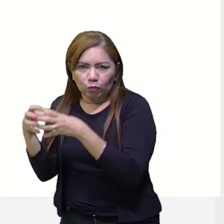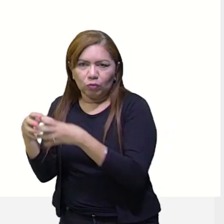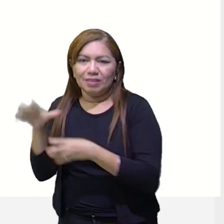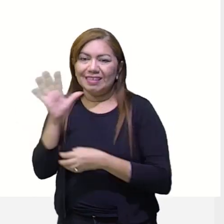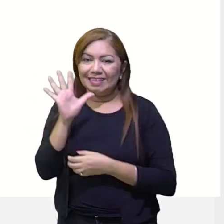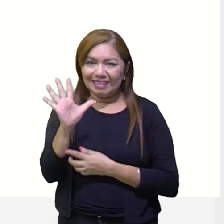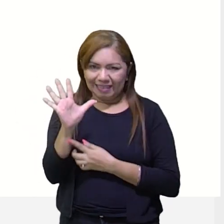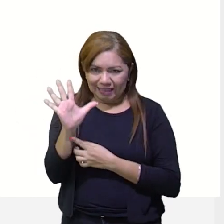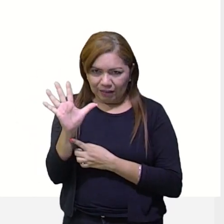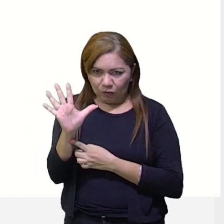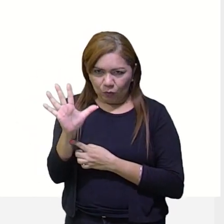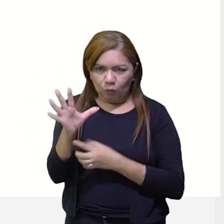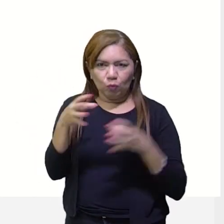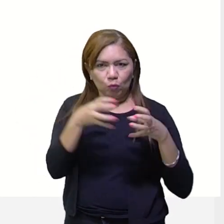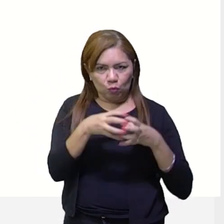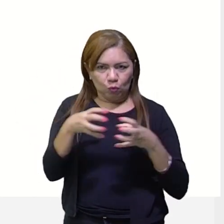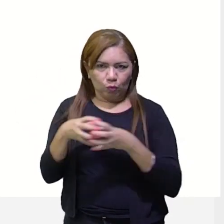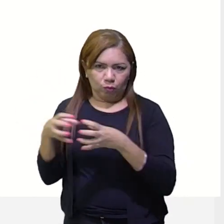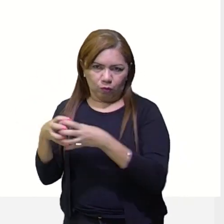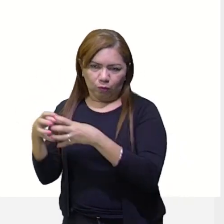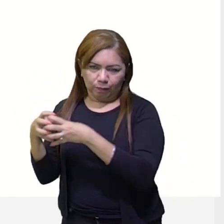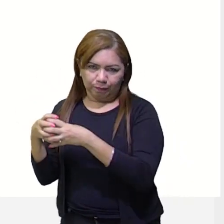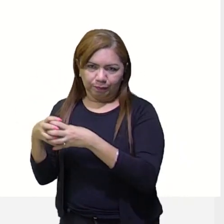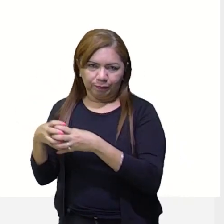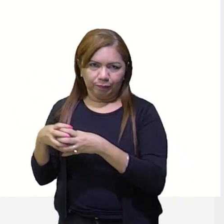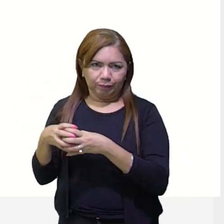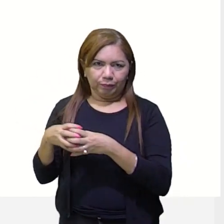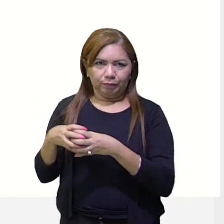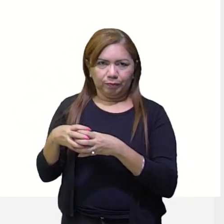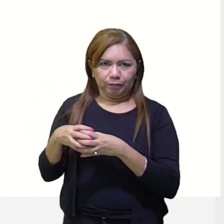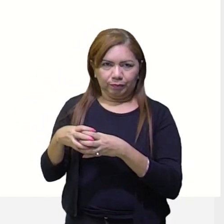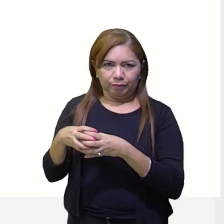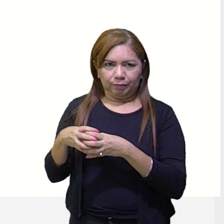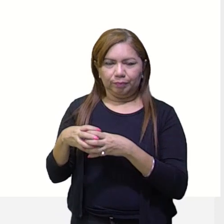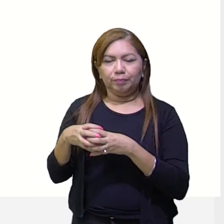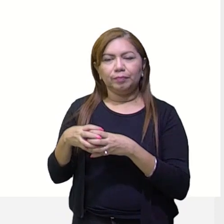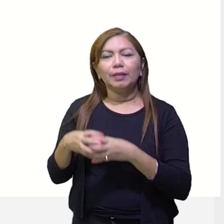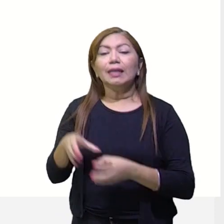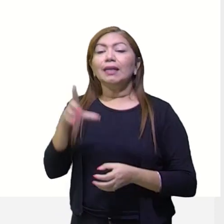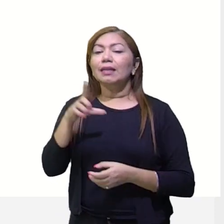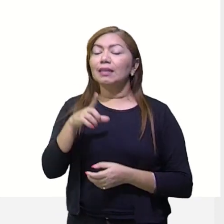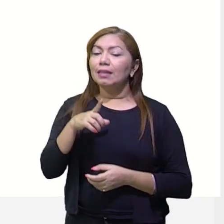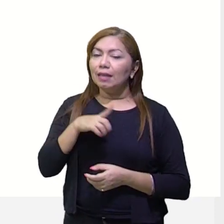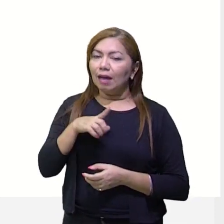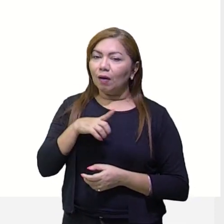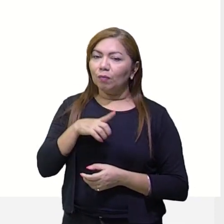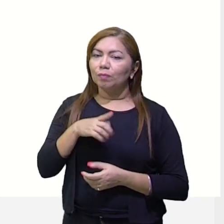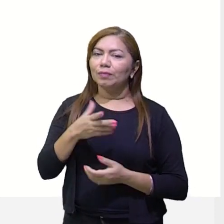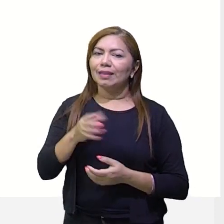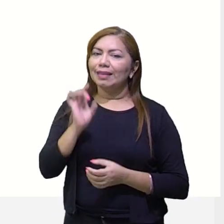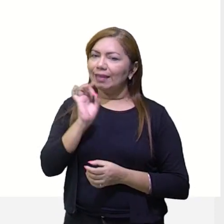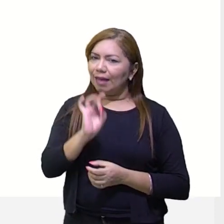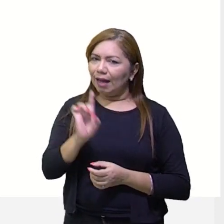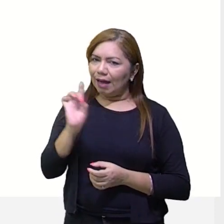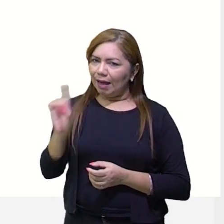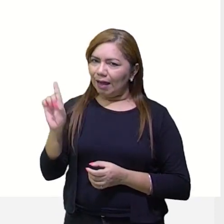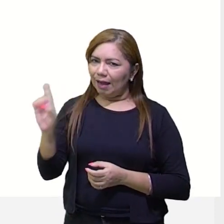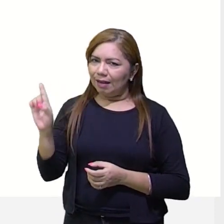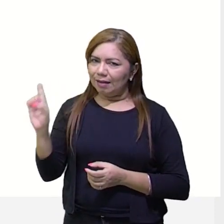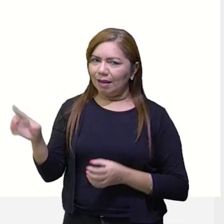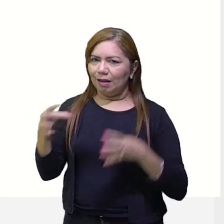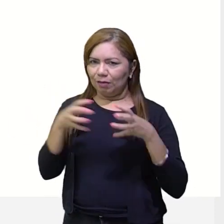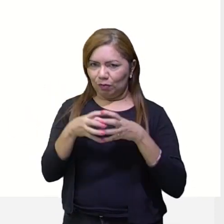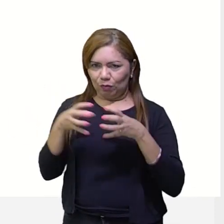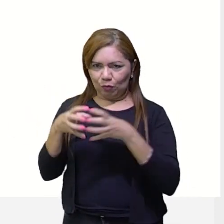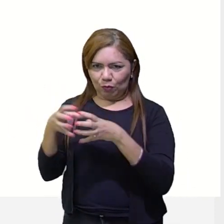Ou seja, um determinado número de alunos X, né, foi dividido em 5 grupos. E aí, cada grupo, tá